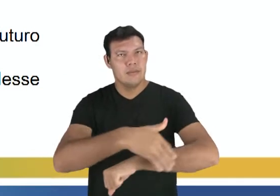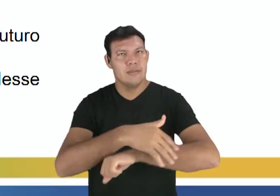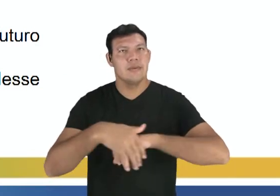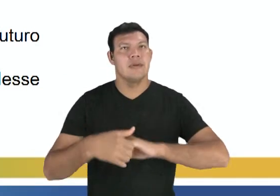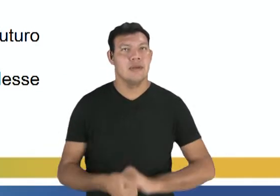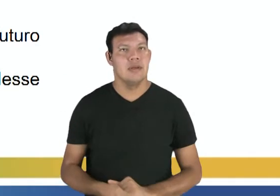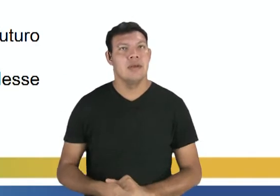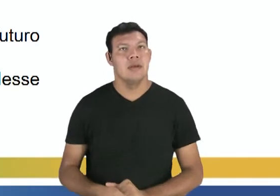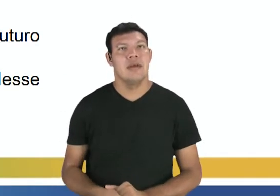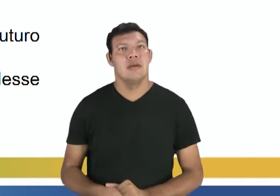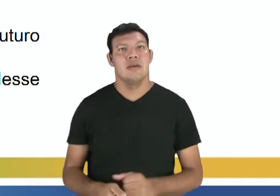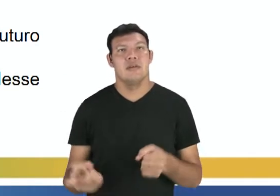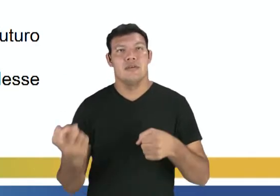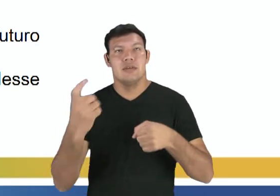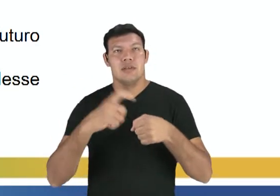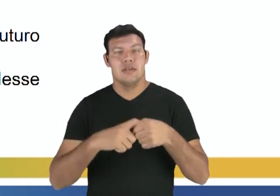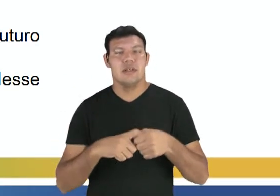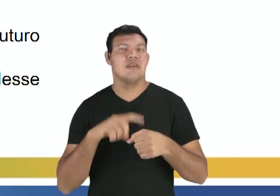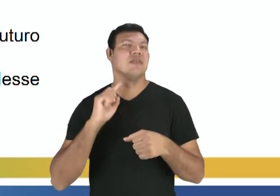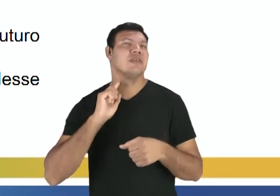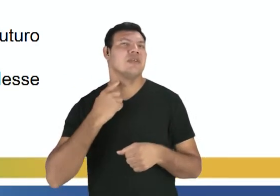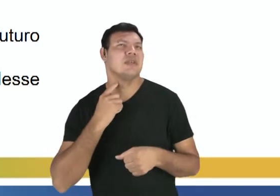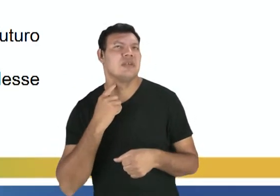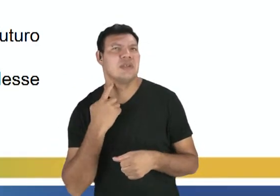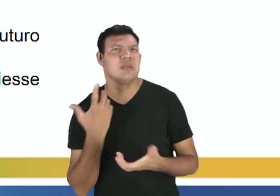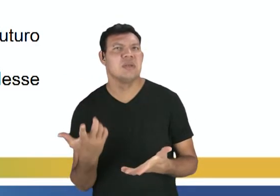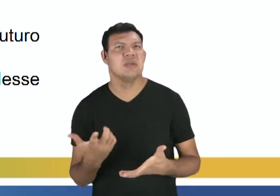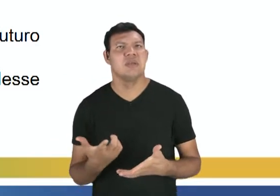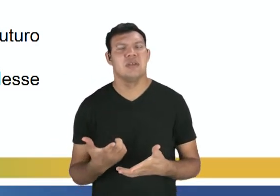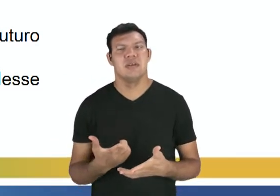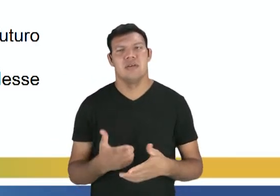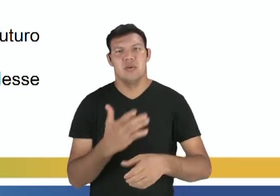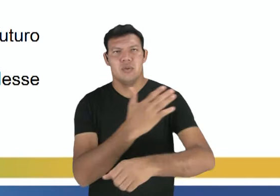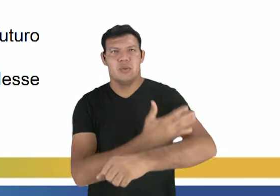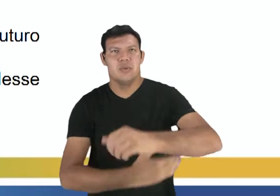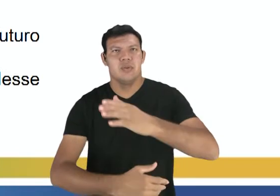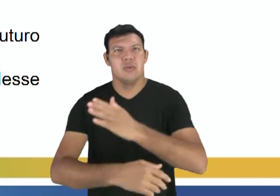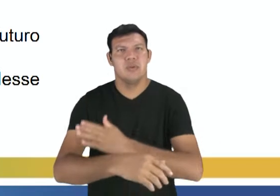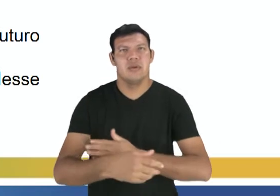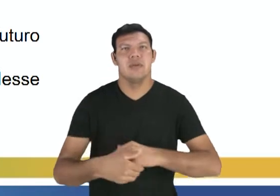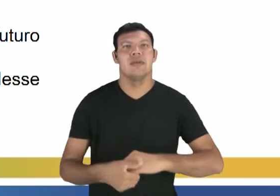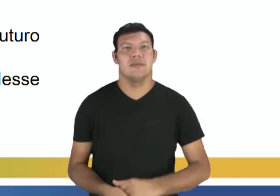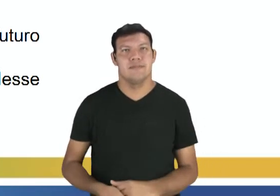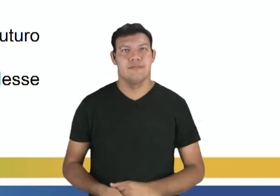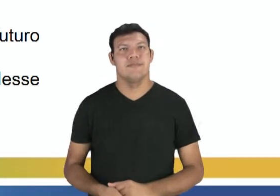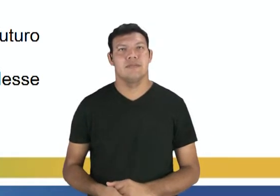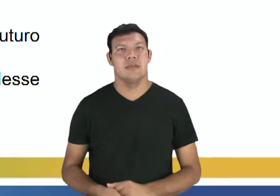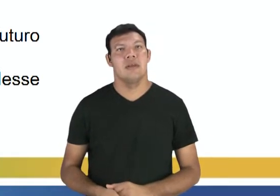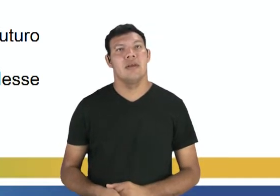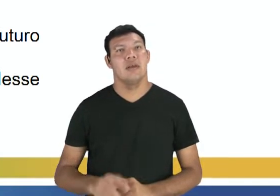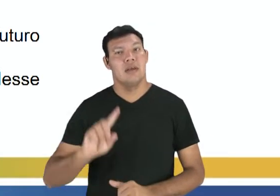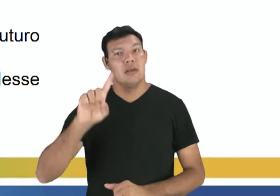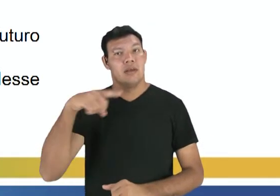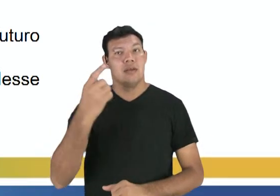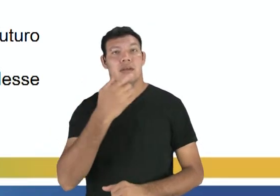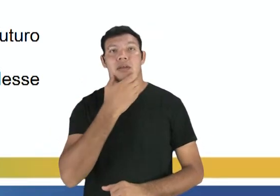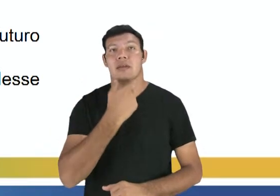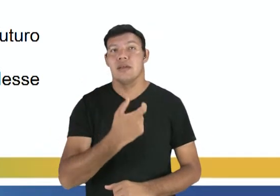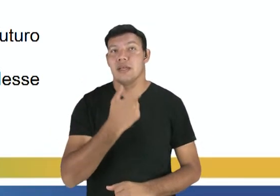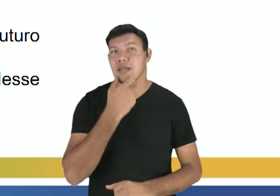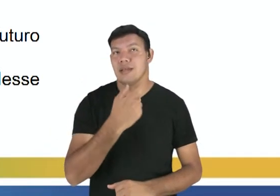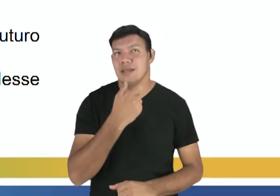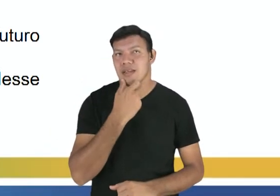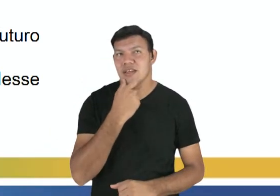o mesmo. Oba, um computador! Maldito Papai Noel. Gente, olha só, por que ele nunca foi mais o